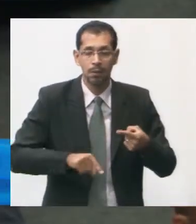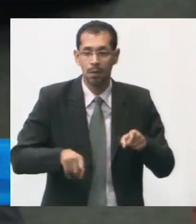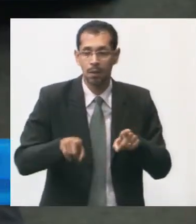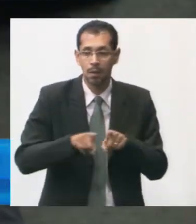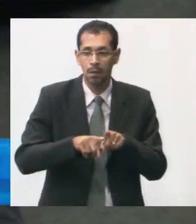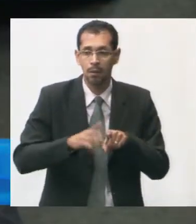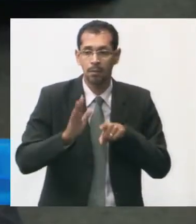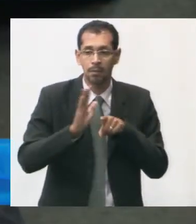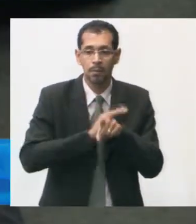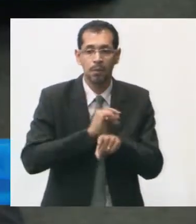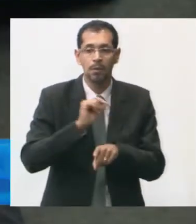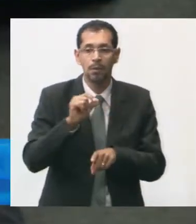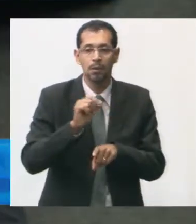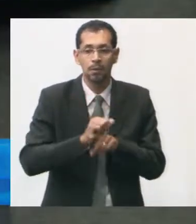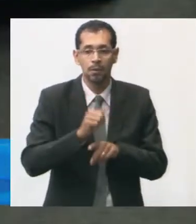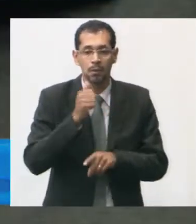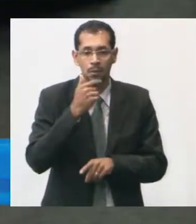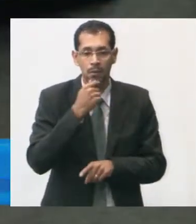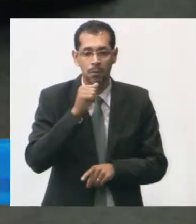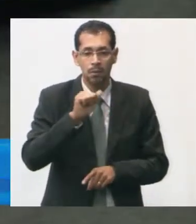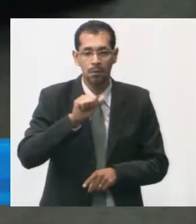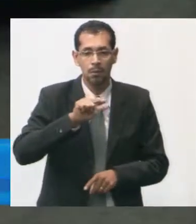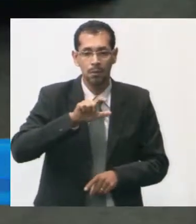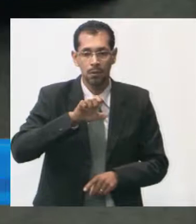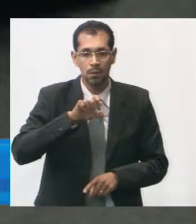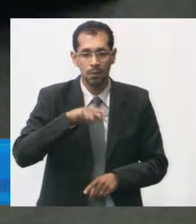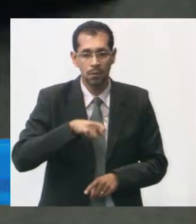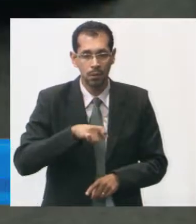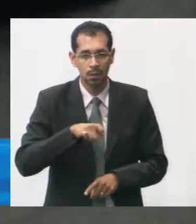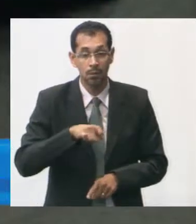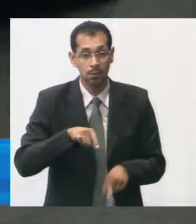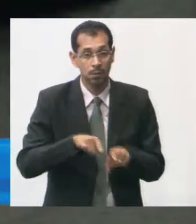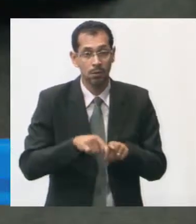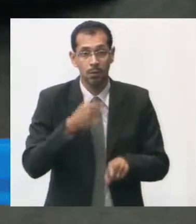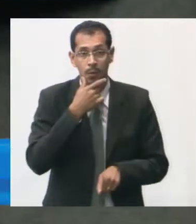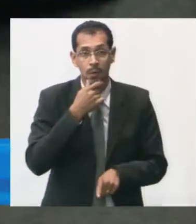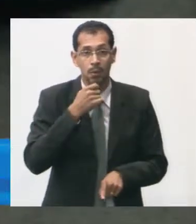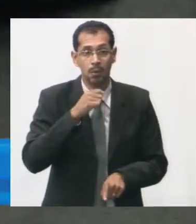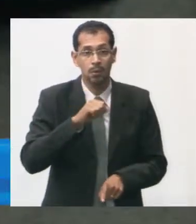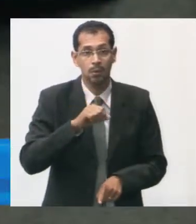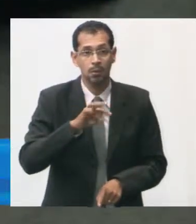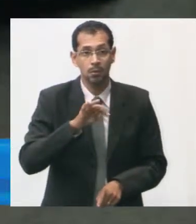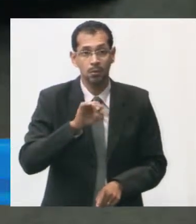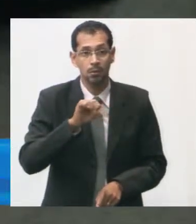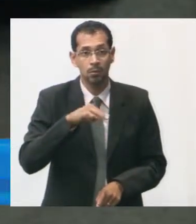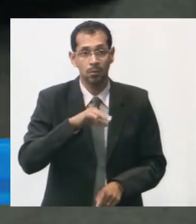Toninho Loureiro, da mesma forma. Qual é a proposta de diálogo acerca desse projeto em tramitação?